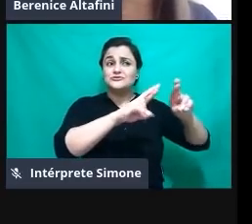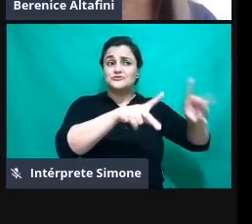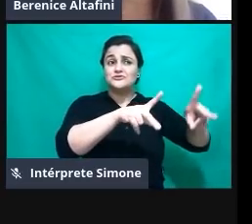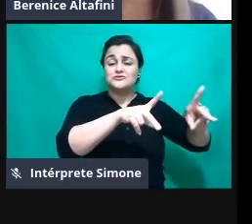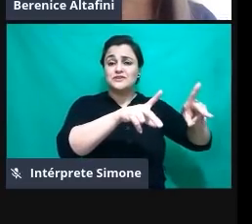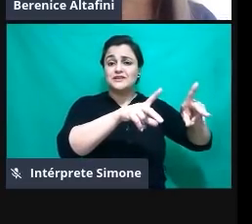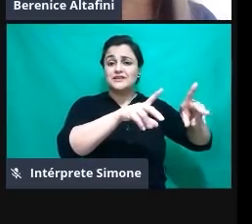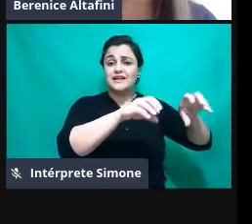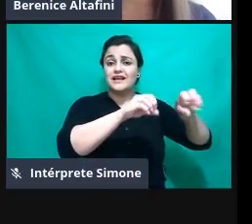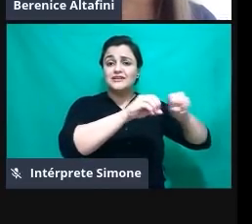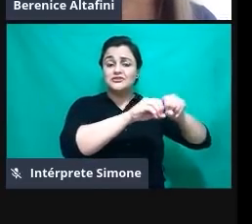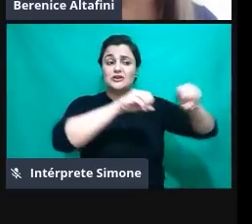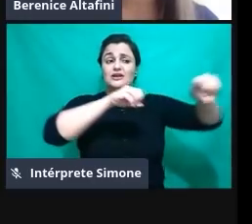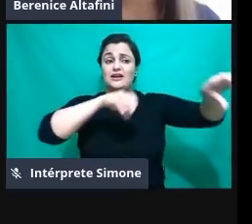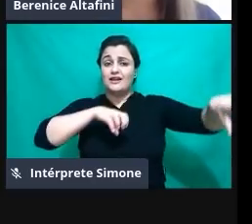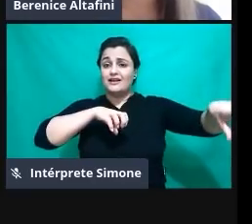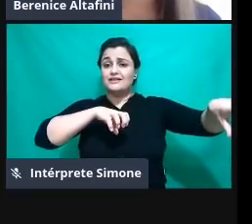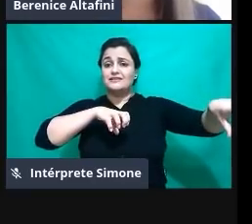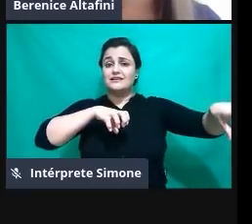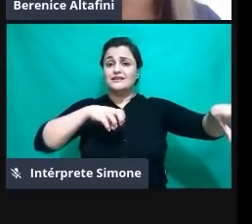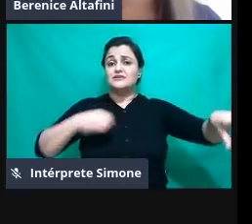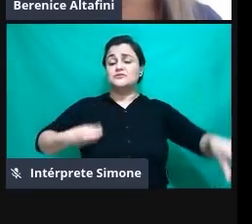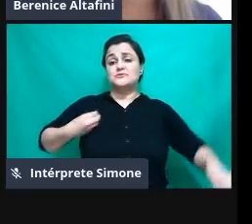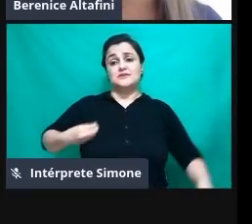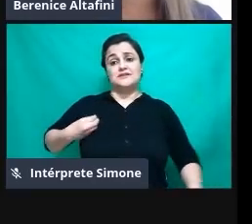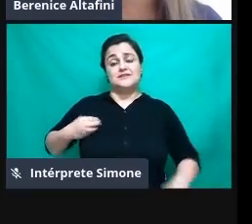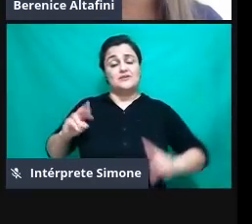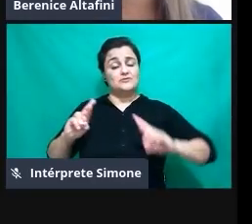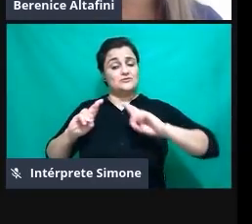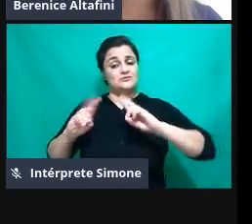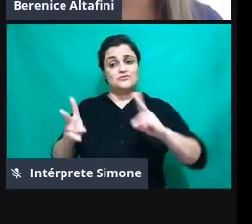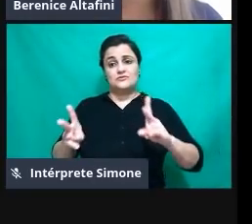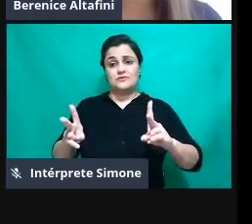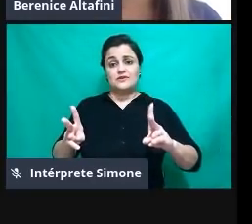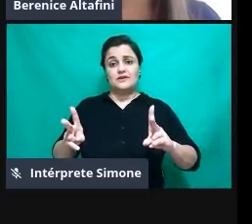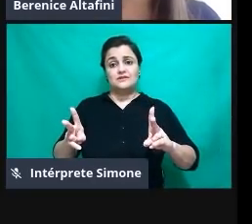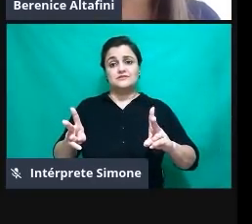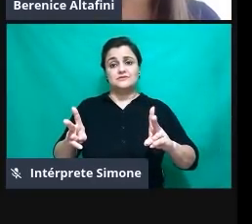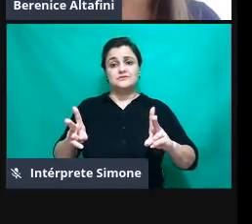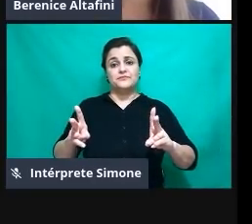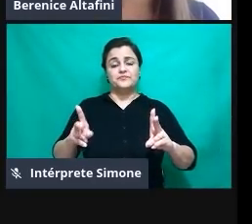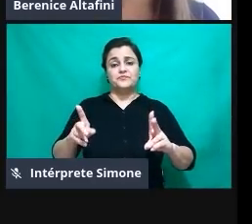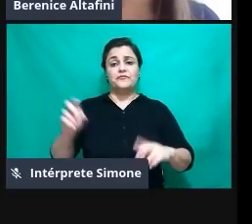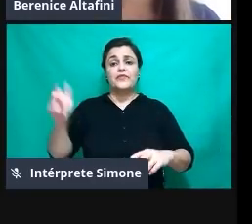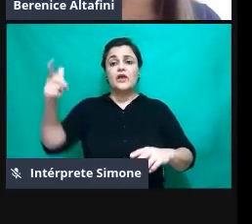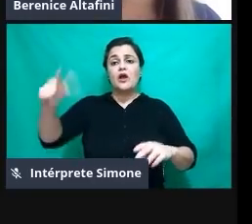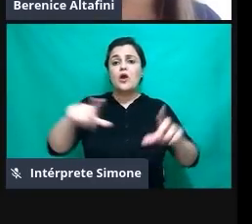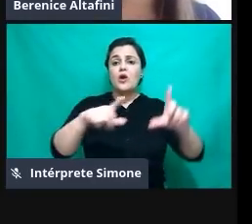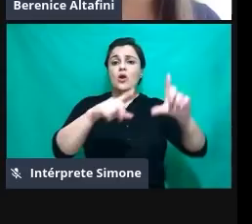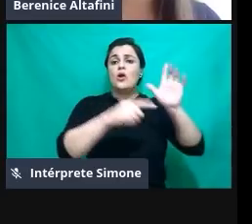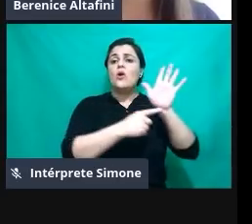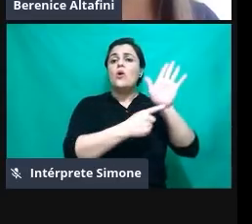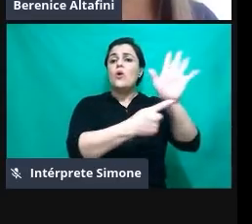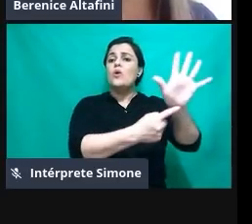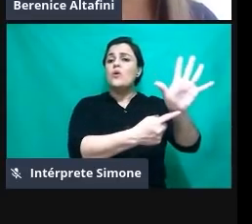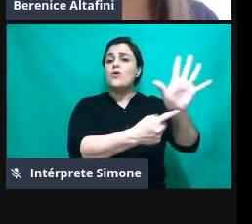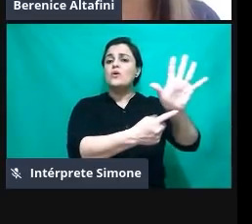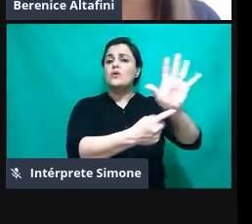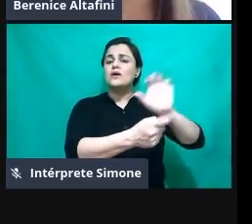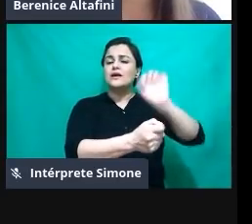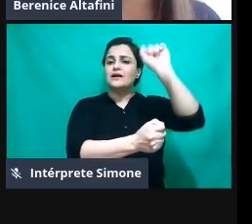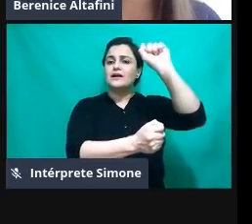também são alunos da nossa rede, alunos fazendo atividades com a participação aí da